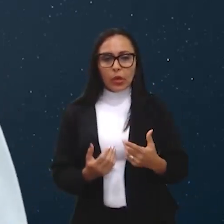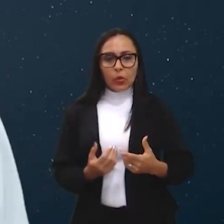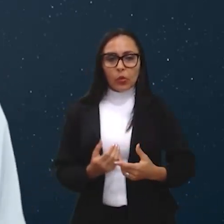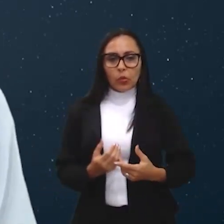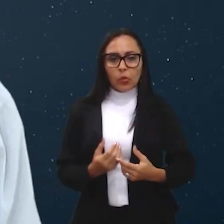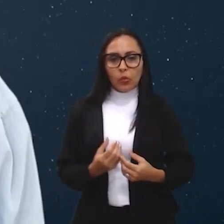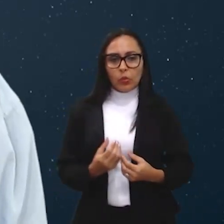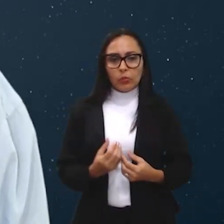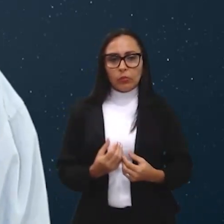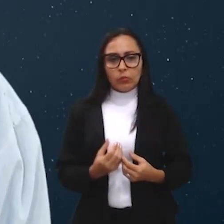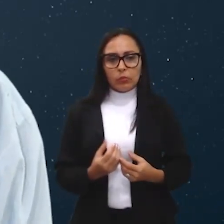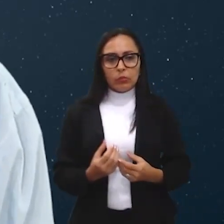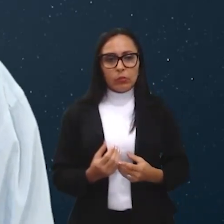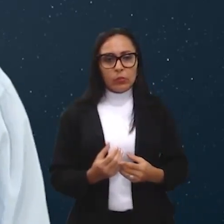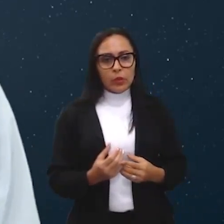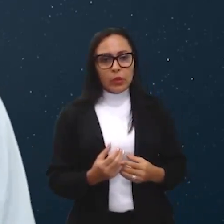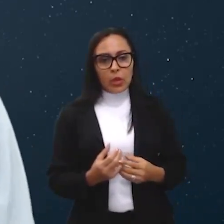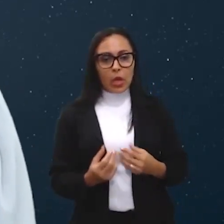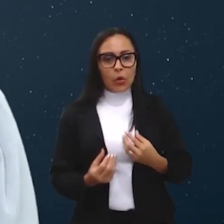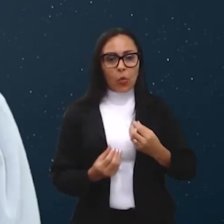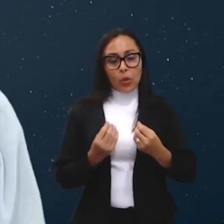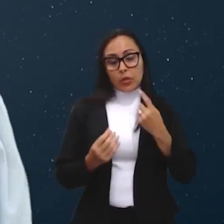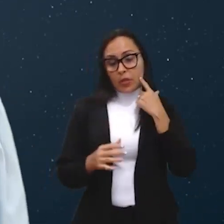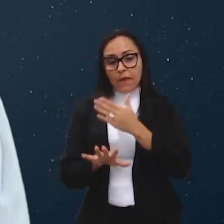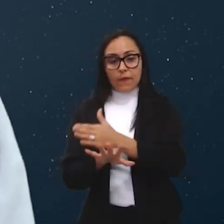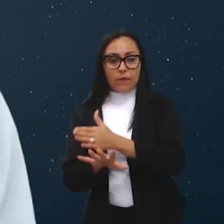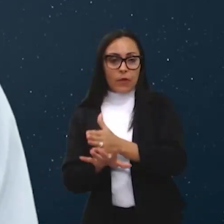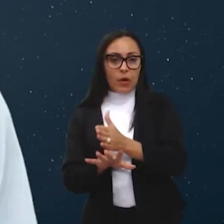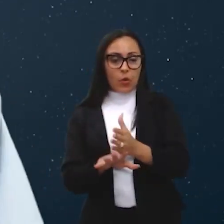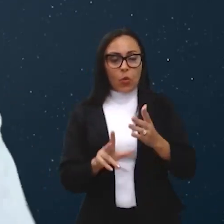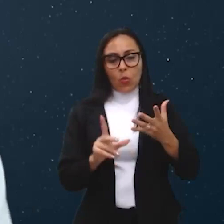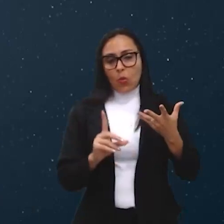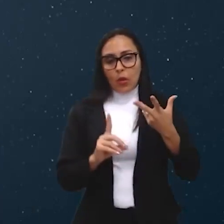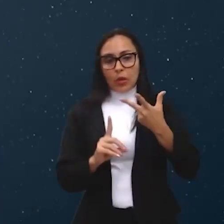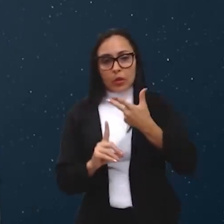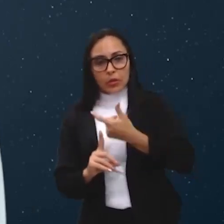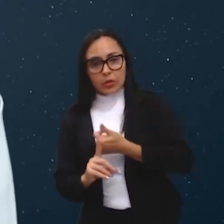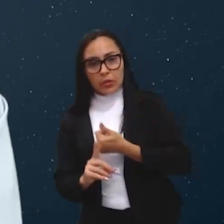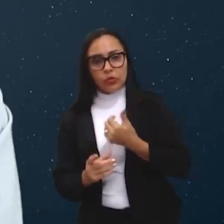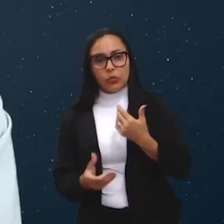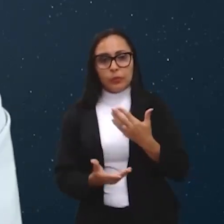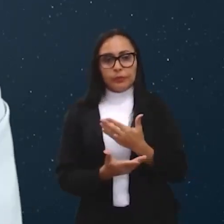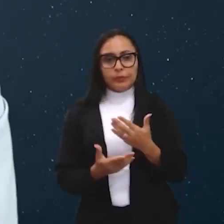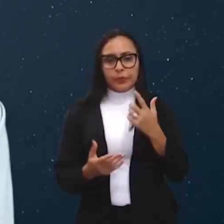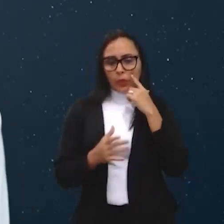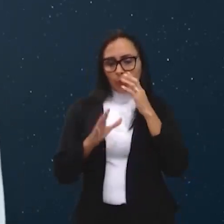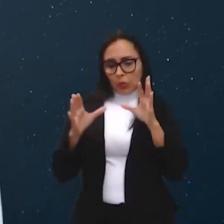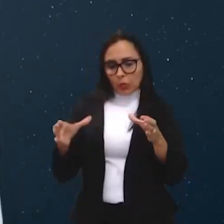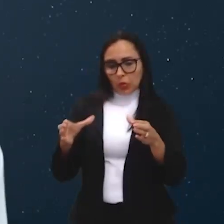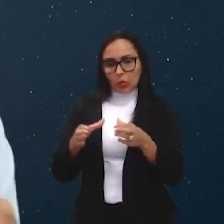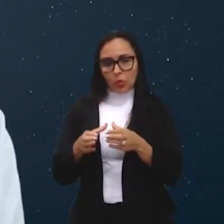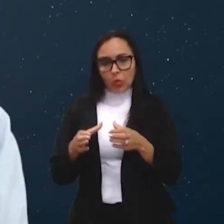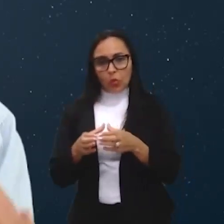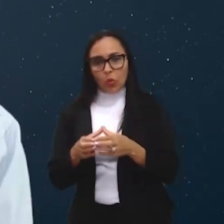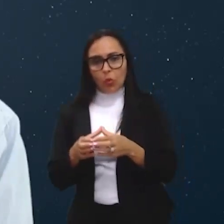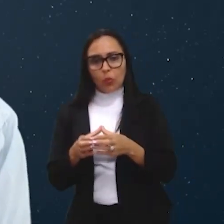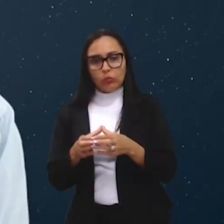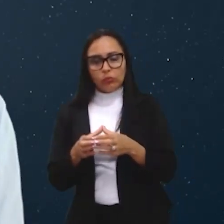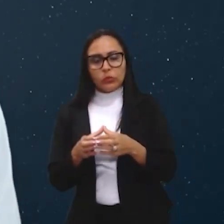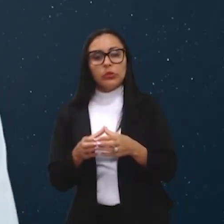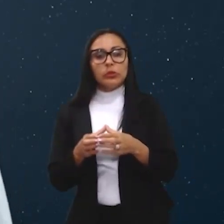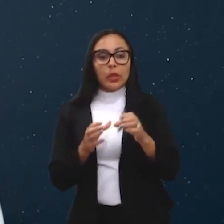com esse vanguardismo, tá? E aí, como esses grupos novos se juntaram